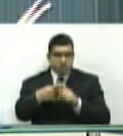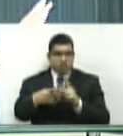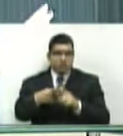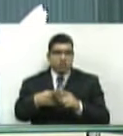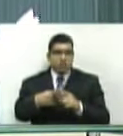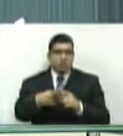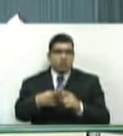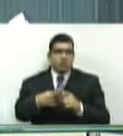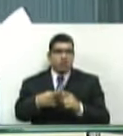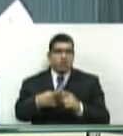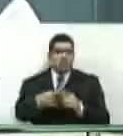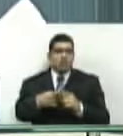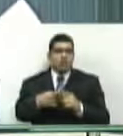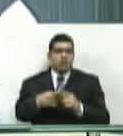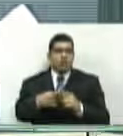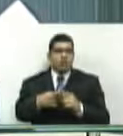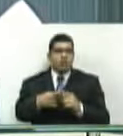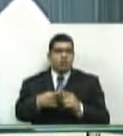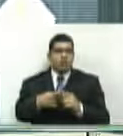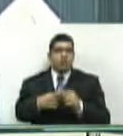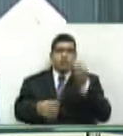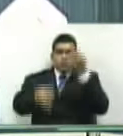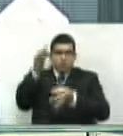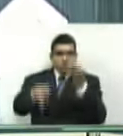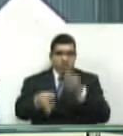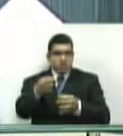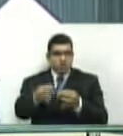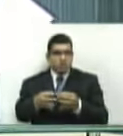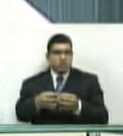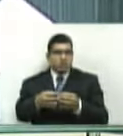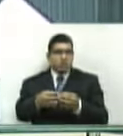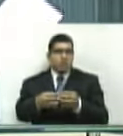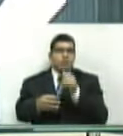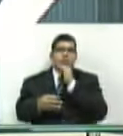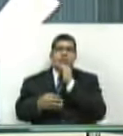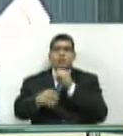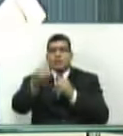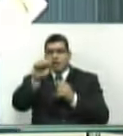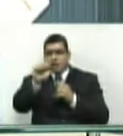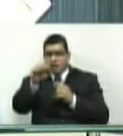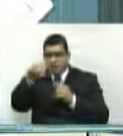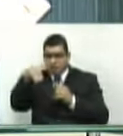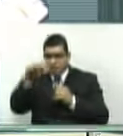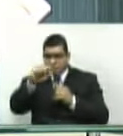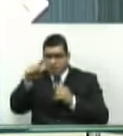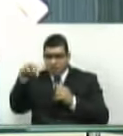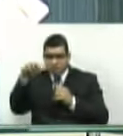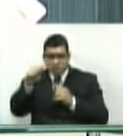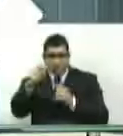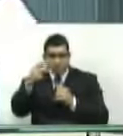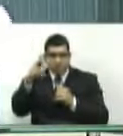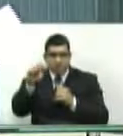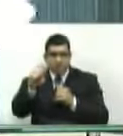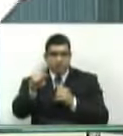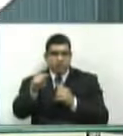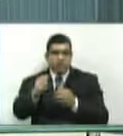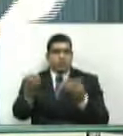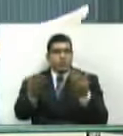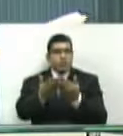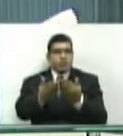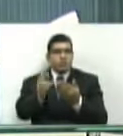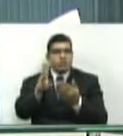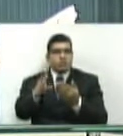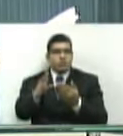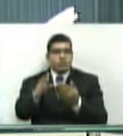Alguns mandados de segurança foram ajuizados contra a Amazonprev e o Estado do Amazonas, e outros só